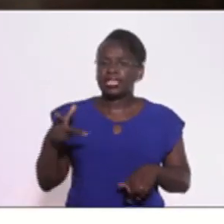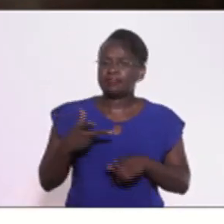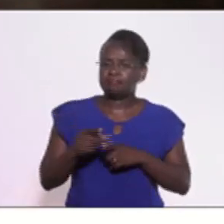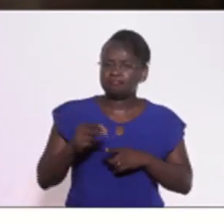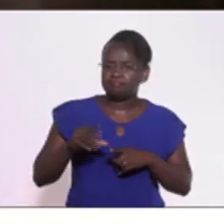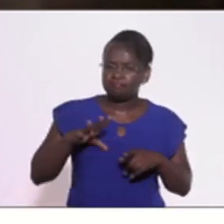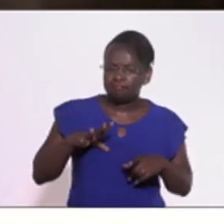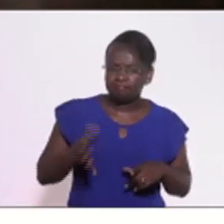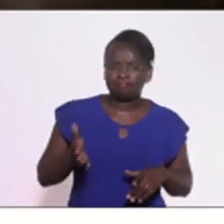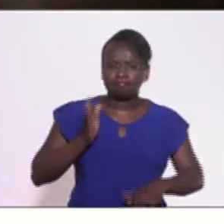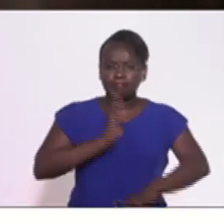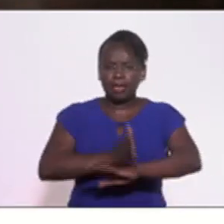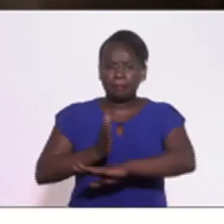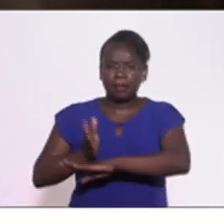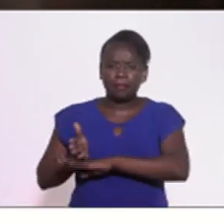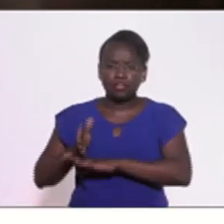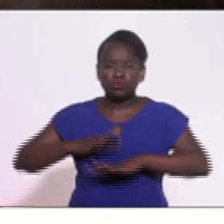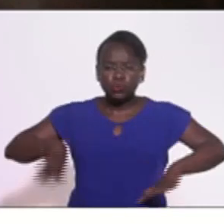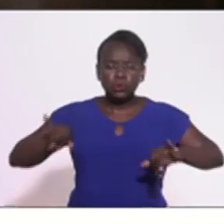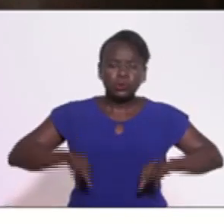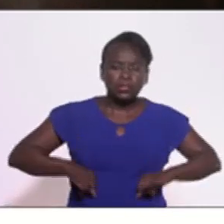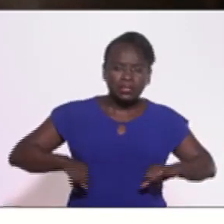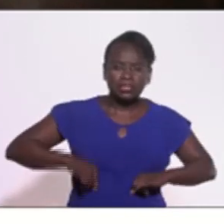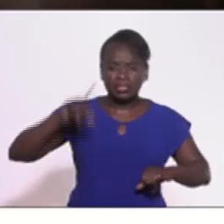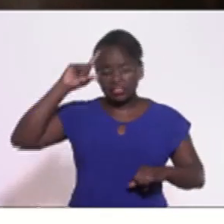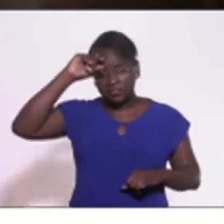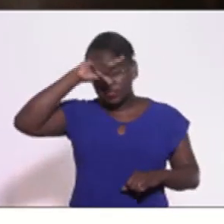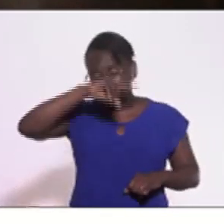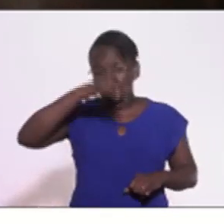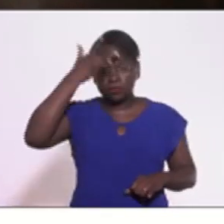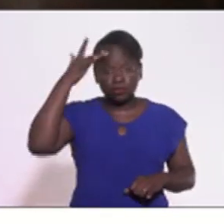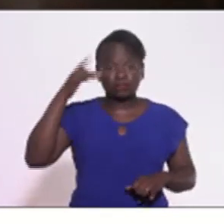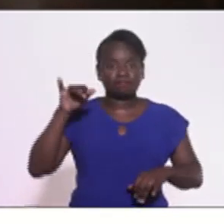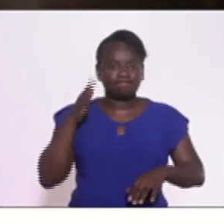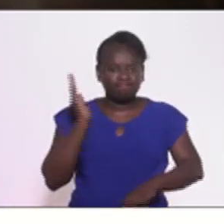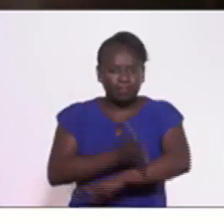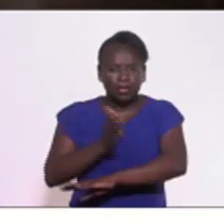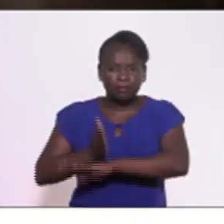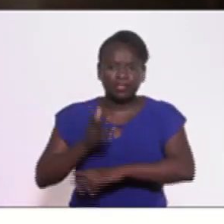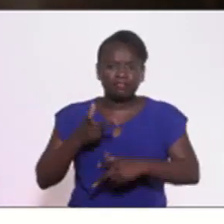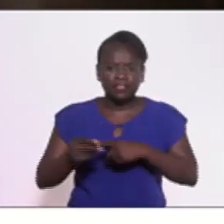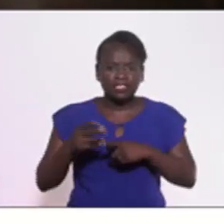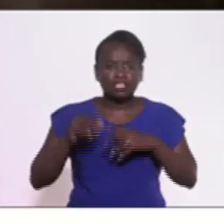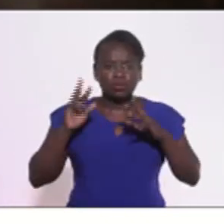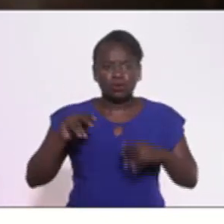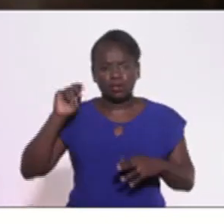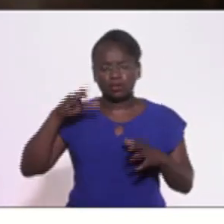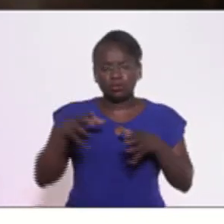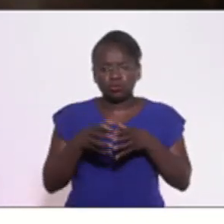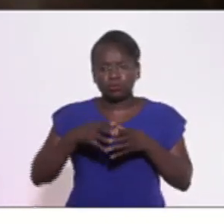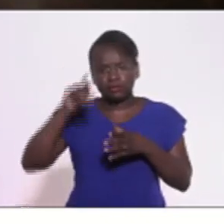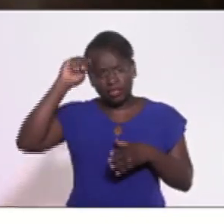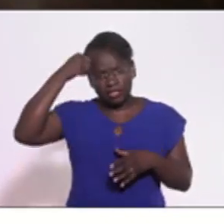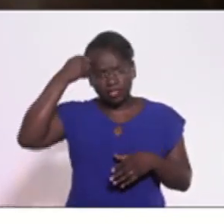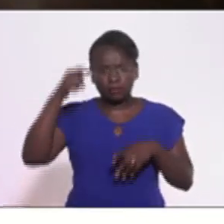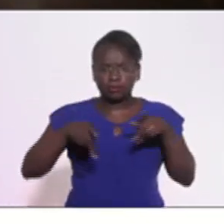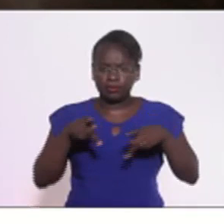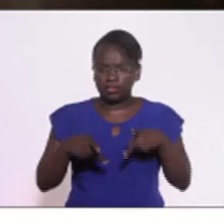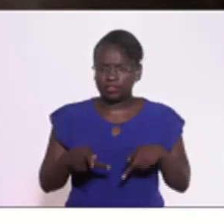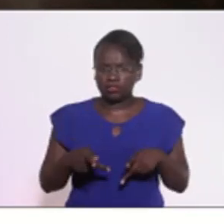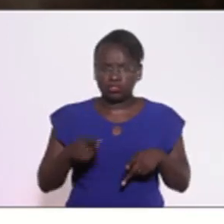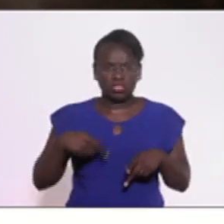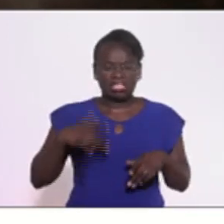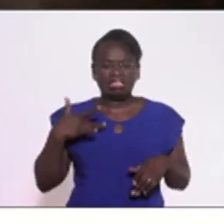vencedor, viveu toda essa dificuldade, mas é um povo vencedor, assim como o povo negro o é, né? Nós não